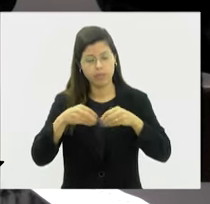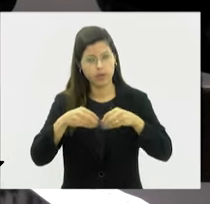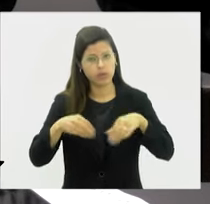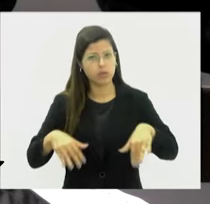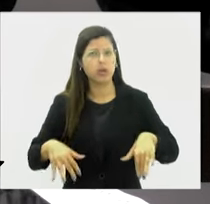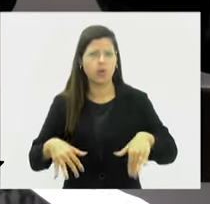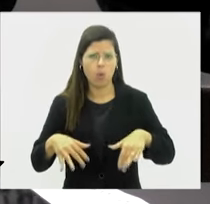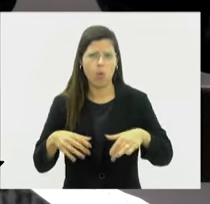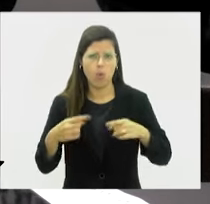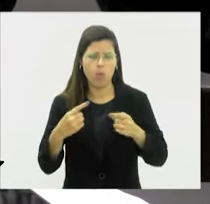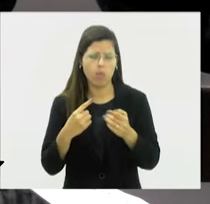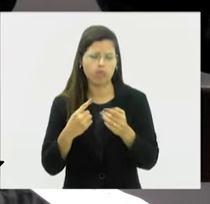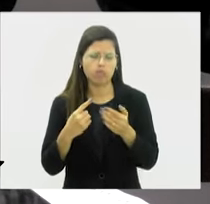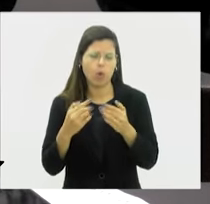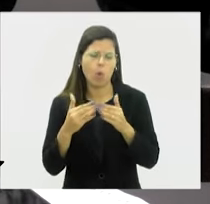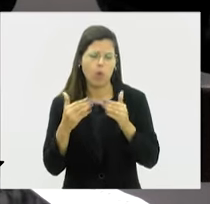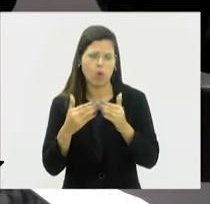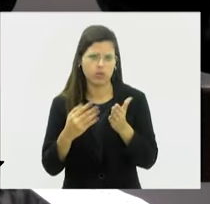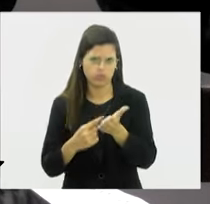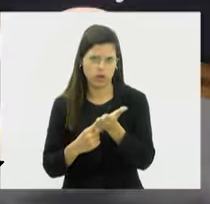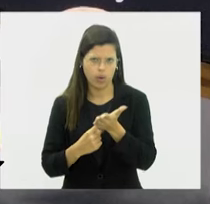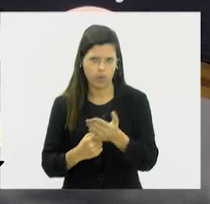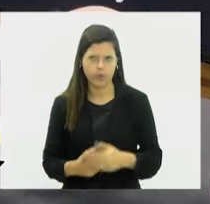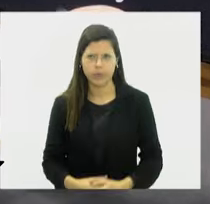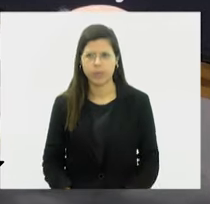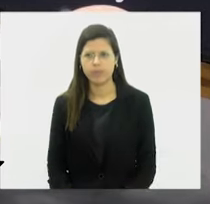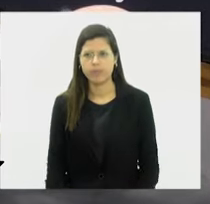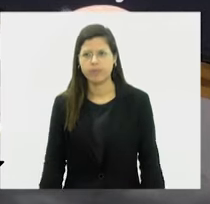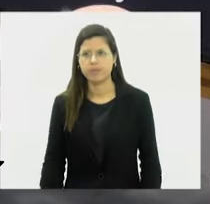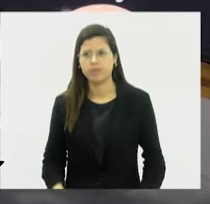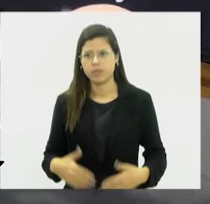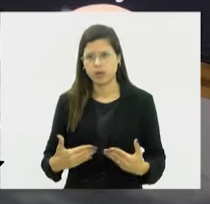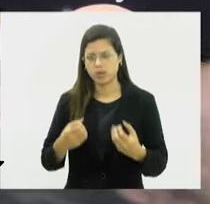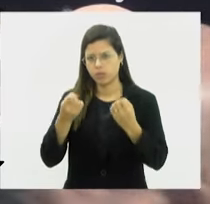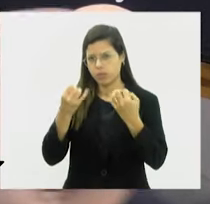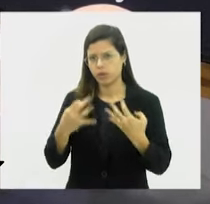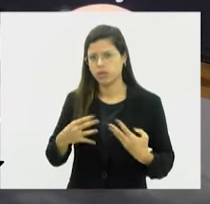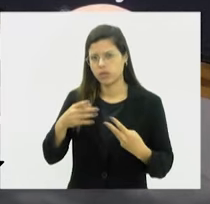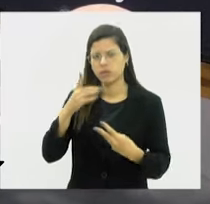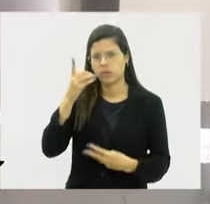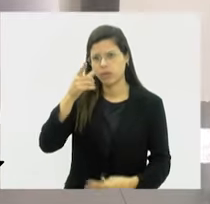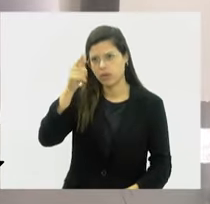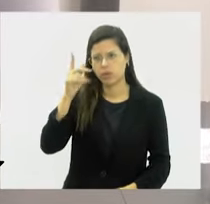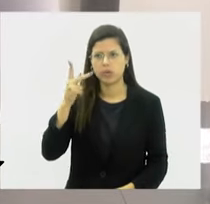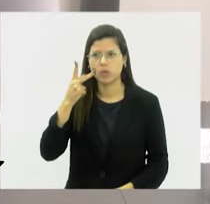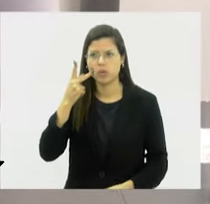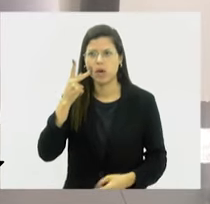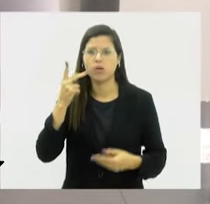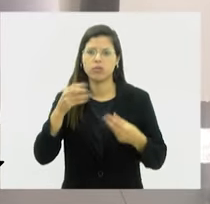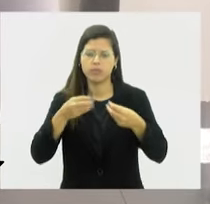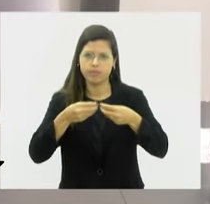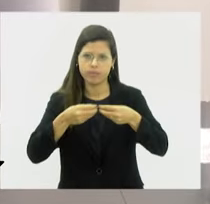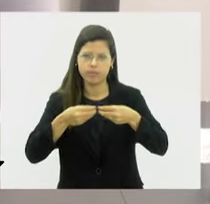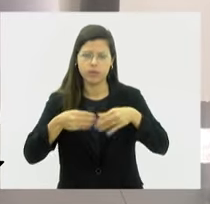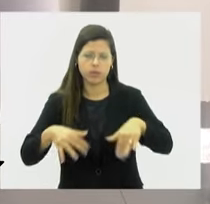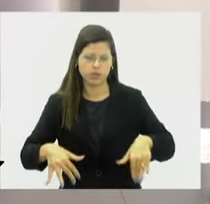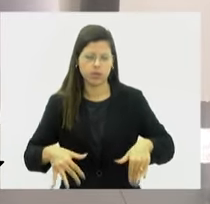pelo acordo. Perfeito. Então, nesse sentido, conforme a explicação do deputado Luiz Paulo, o parecer é pela prejudicabilidade.